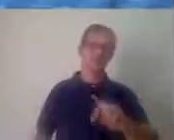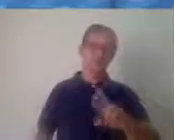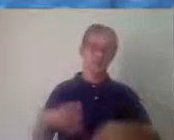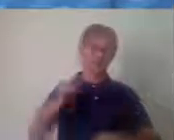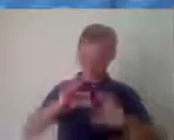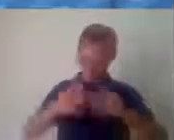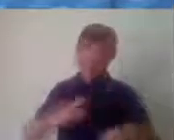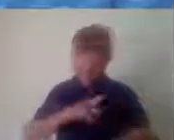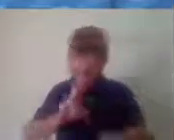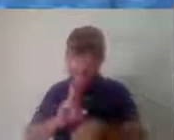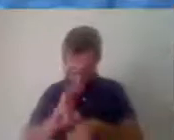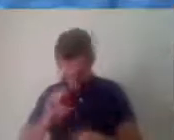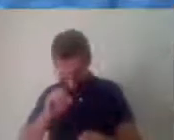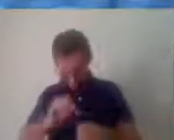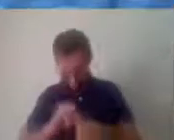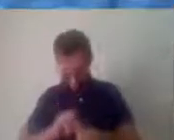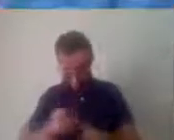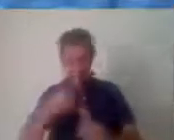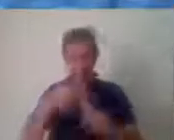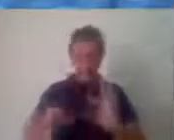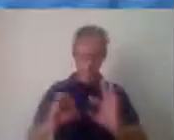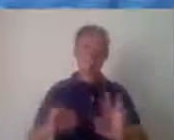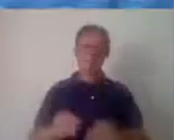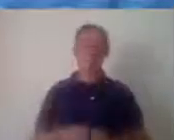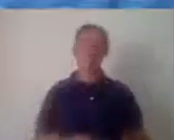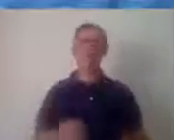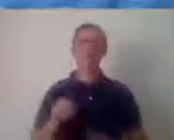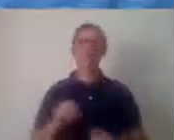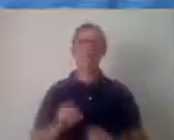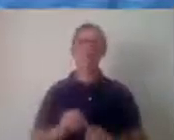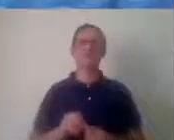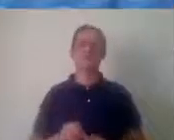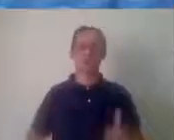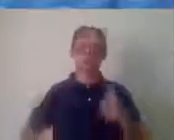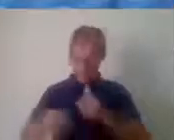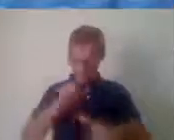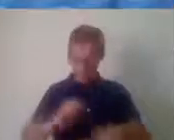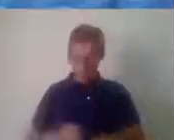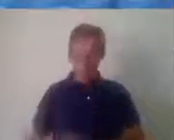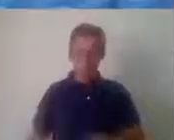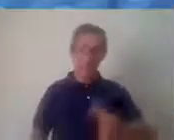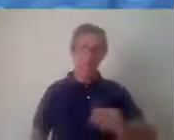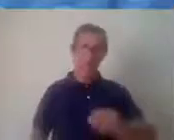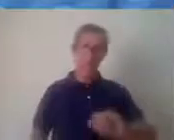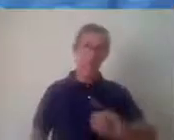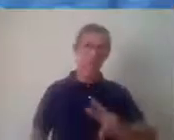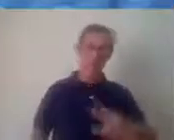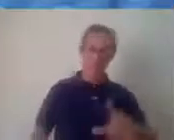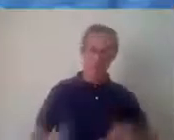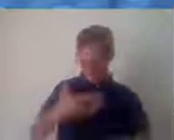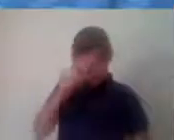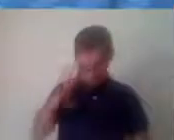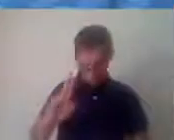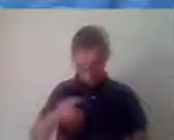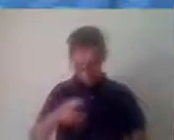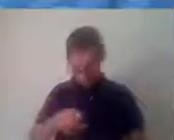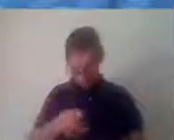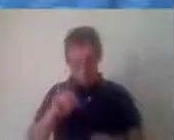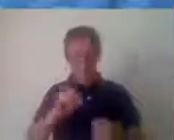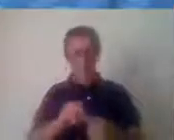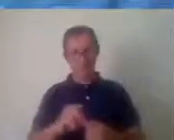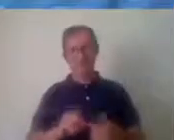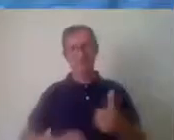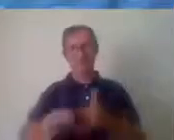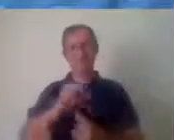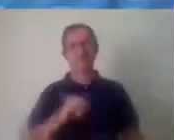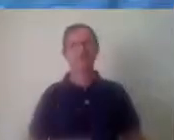tem que tomar cuidado em fazer a transcrição certinha, né? Fazer essa mudança de variável e não esquecer do r quando você for fazer essa